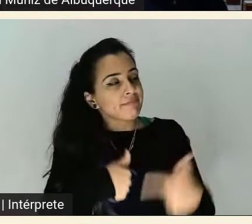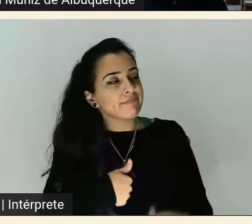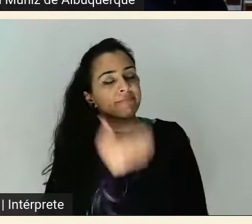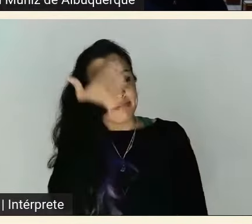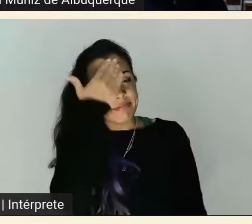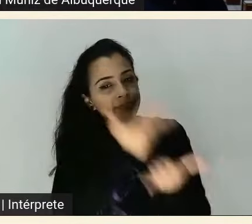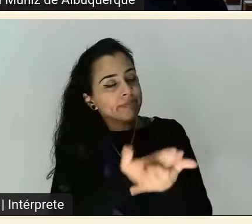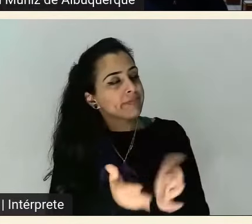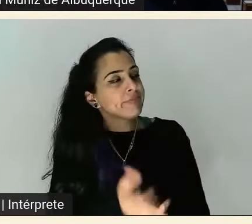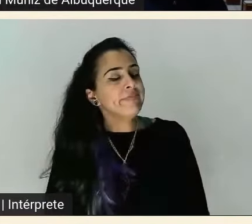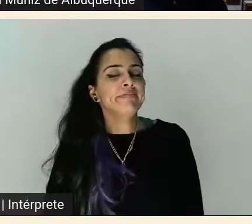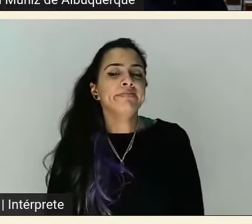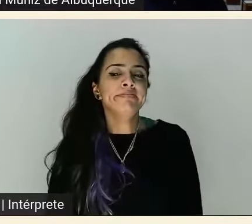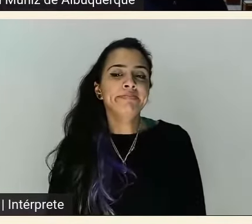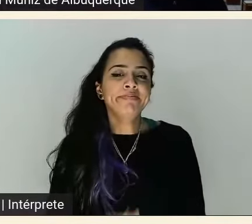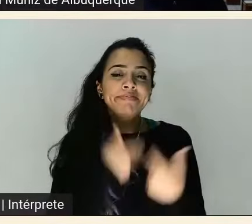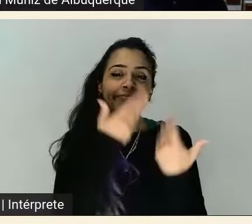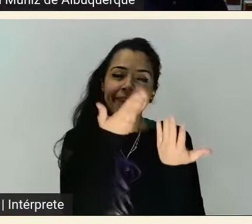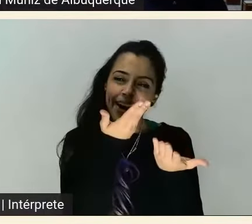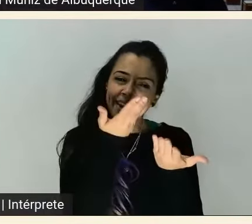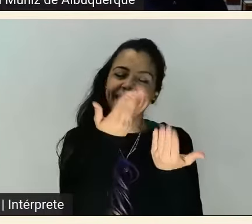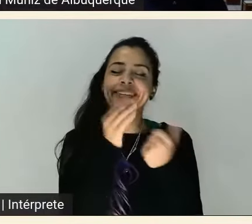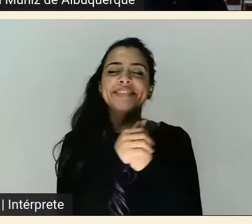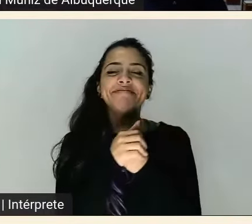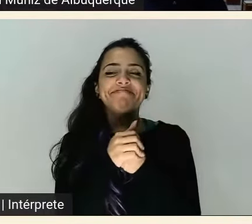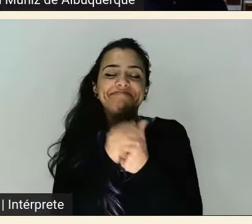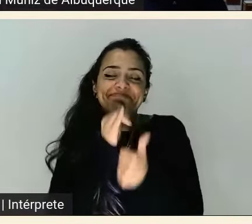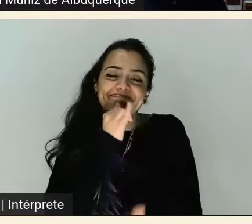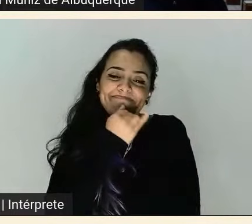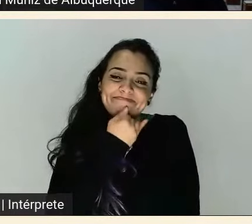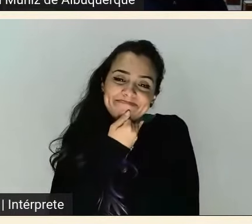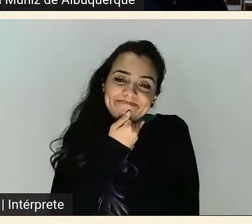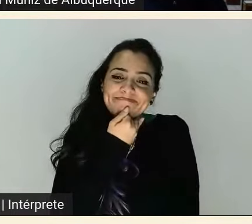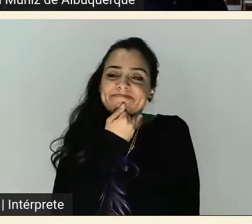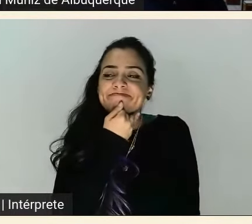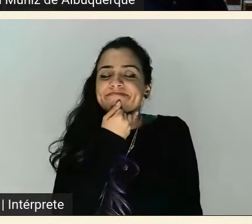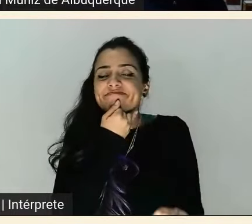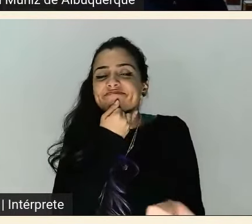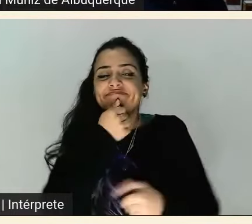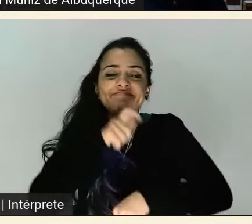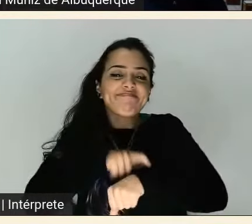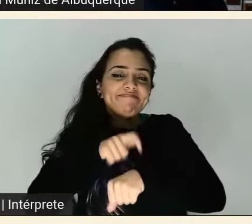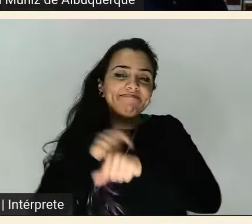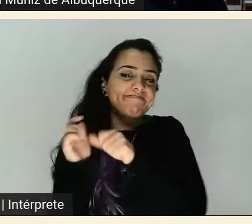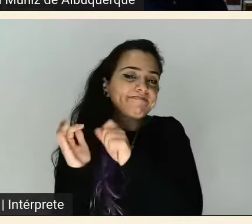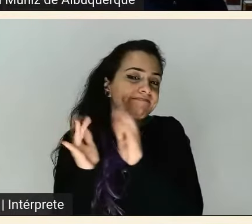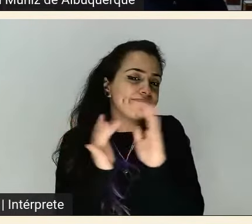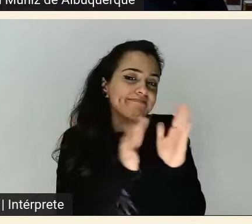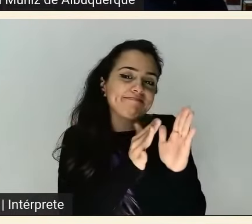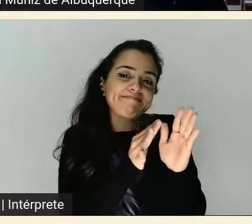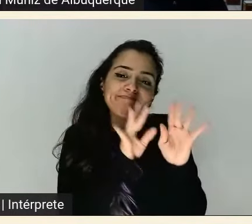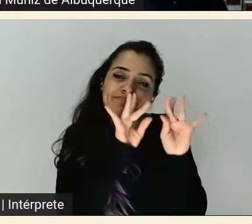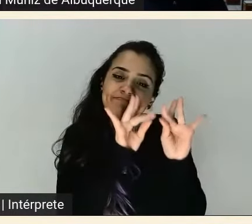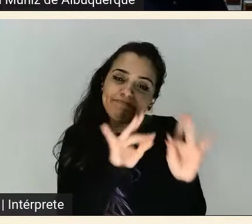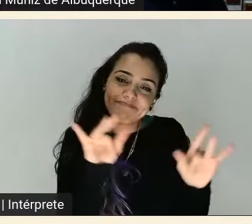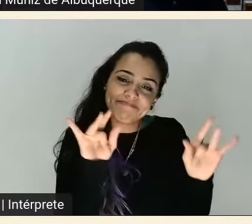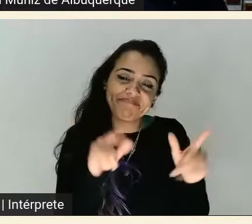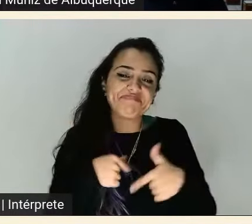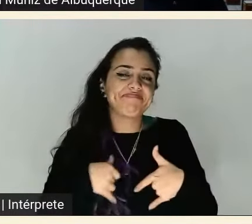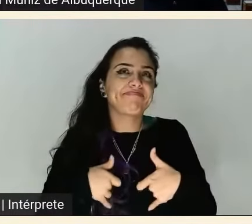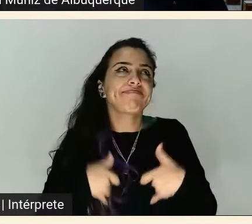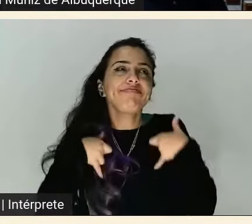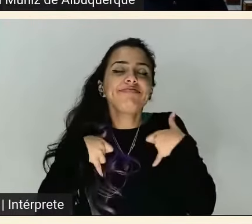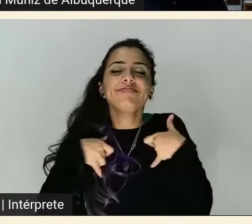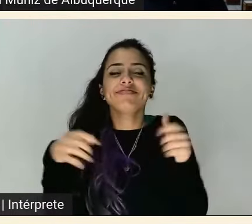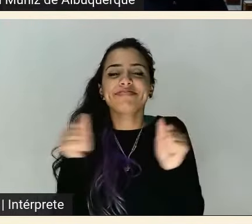Bom, infelizmente a gente chegou ao fim do nosso tempo. Eu quero expressar minha alegria em estar na companhia de vocês dois e